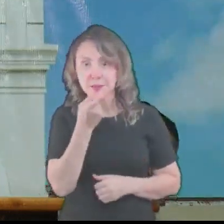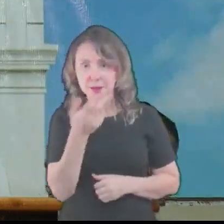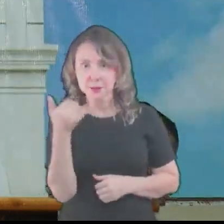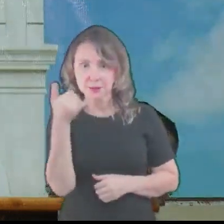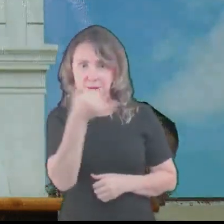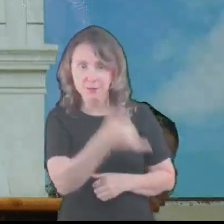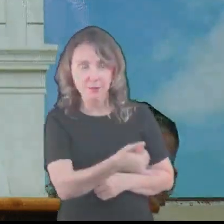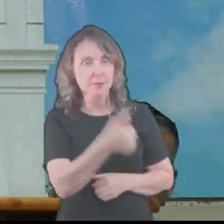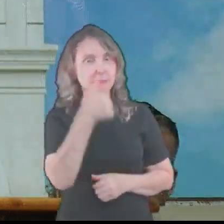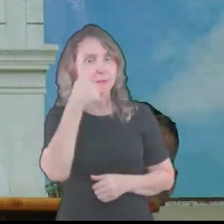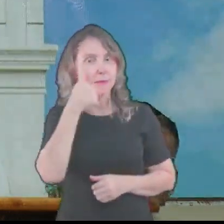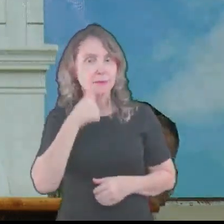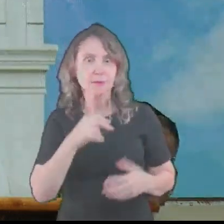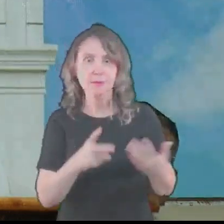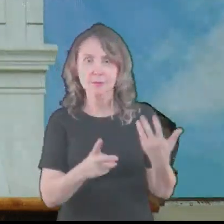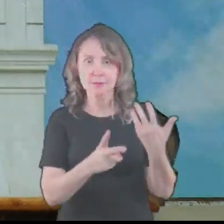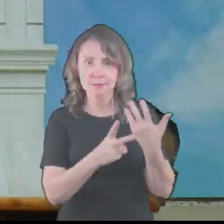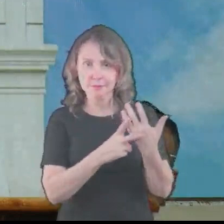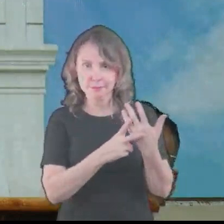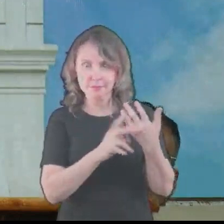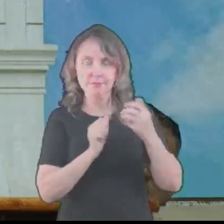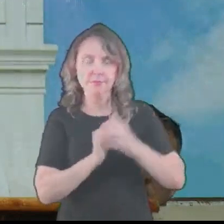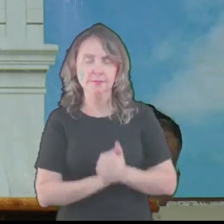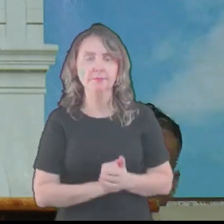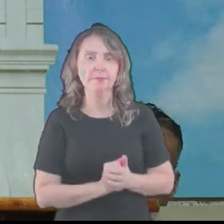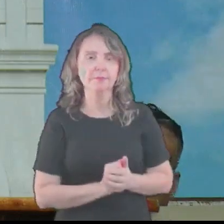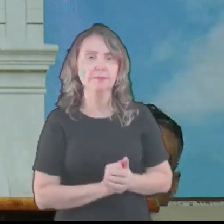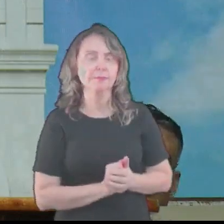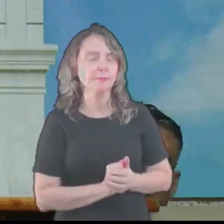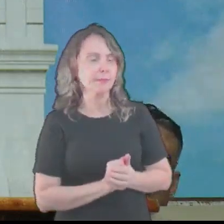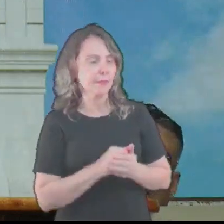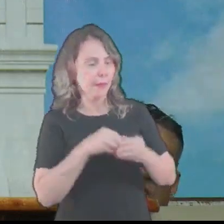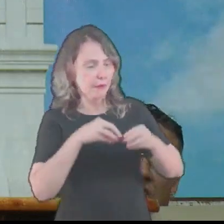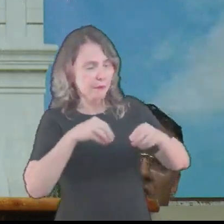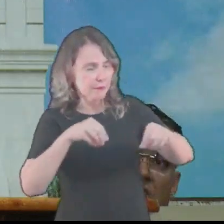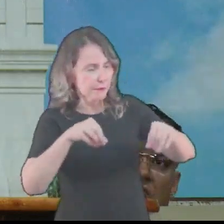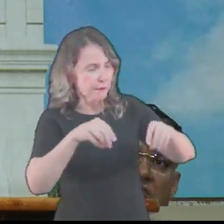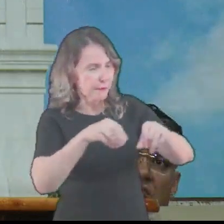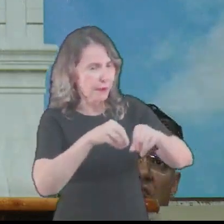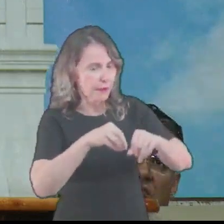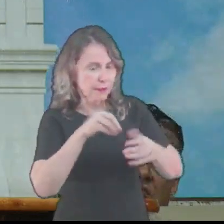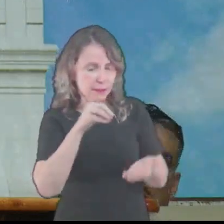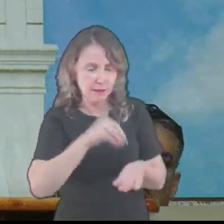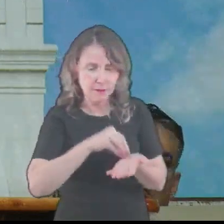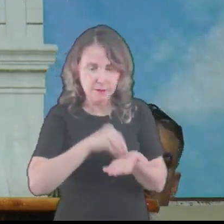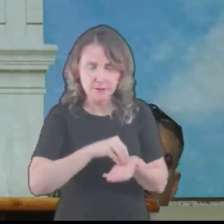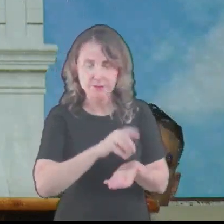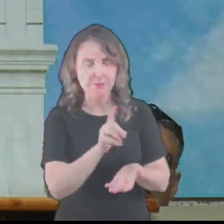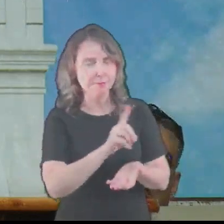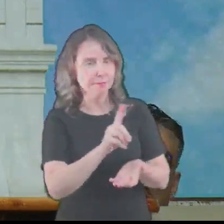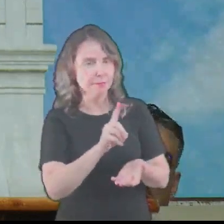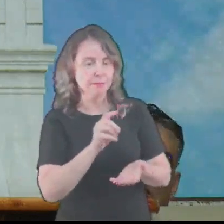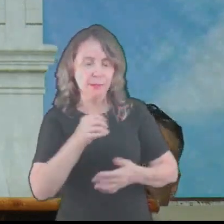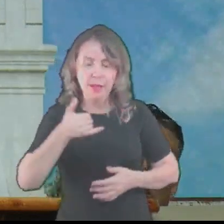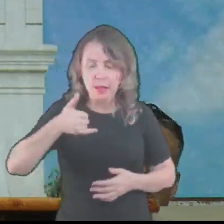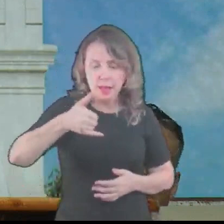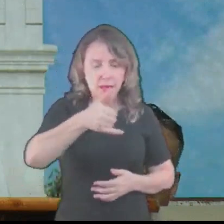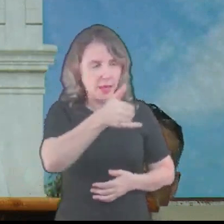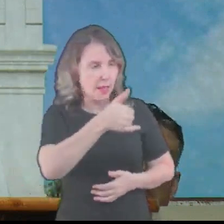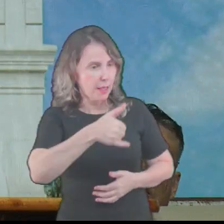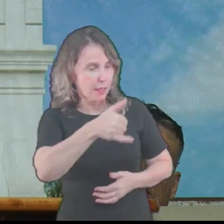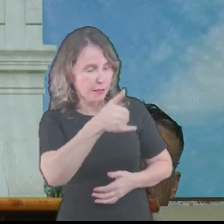faltará farinha na panela, nem azeite na